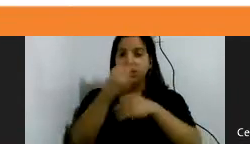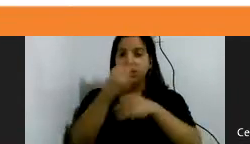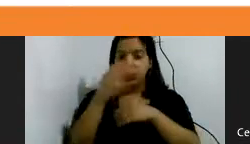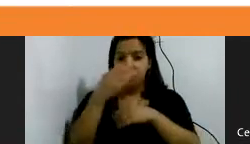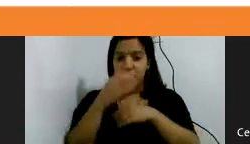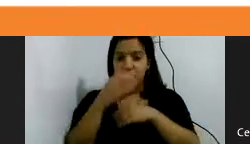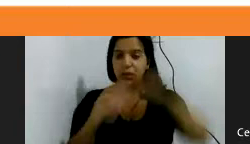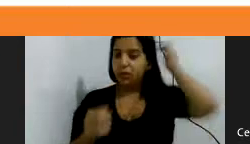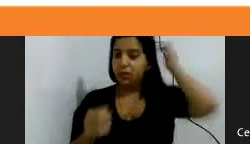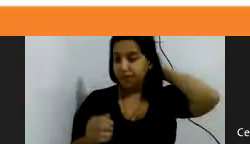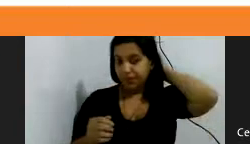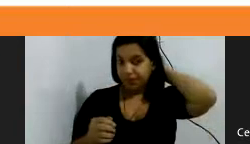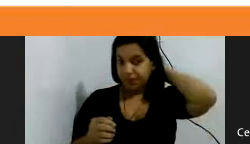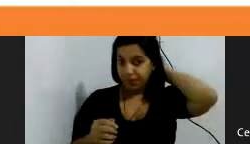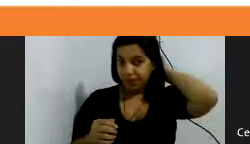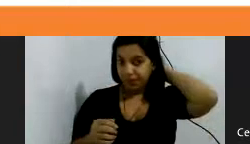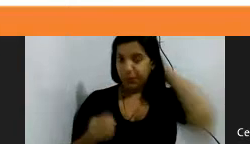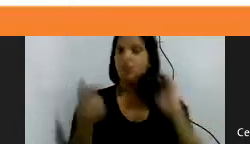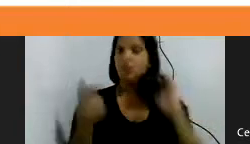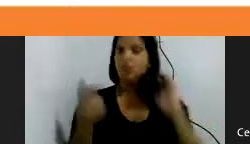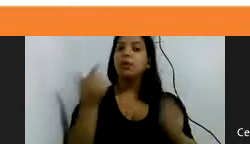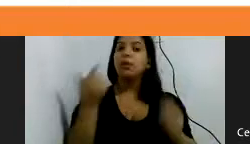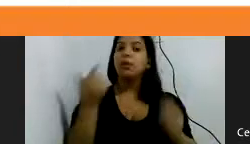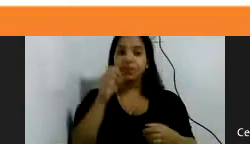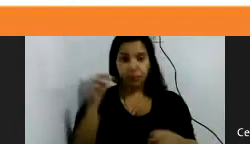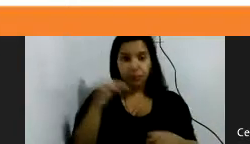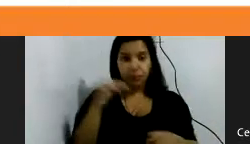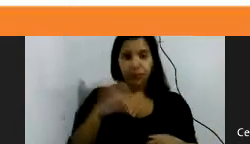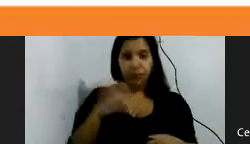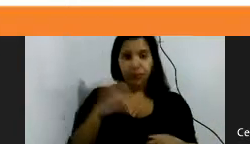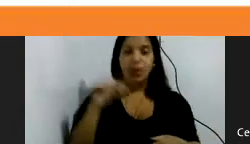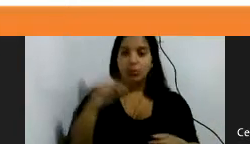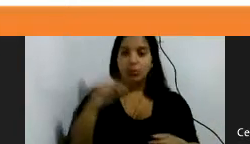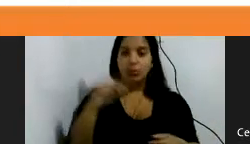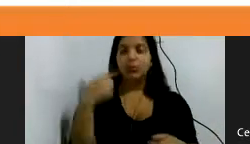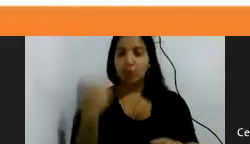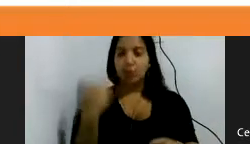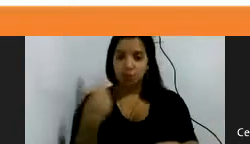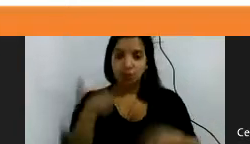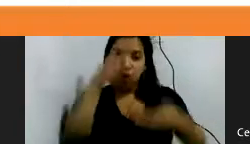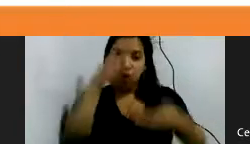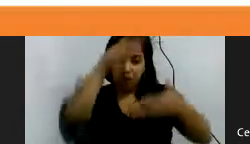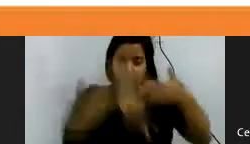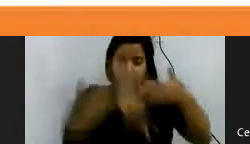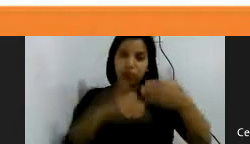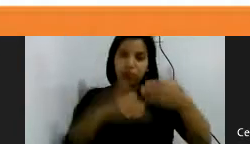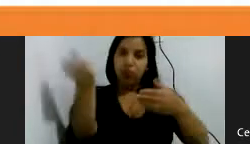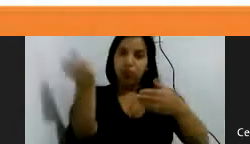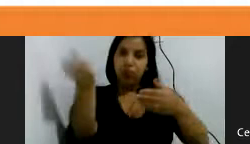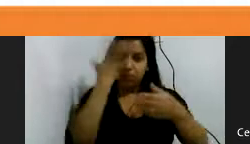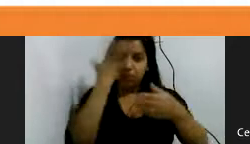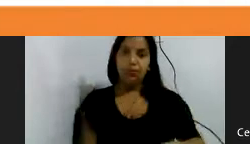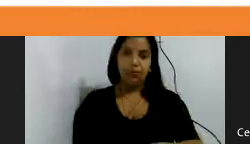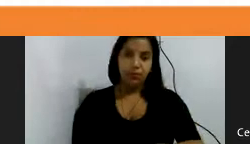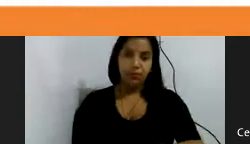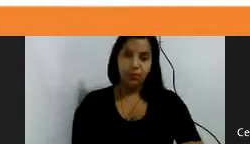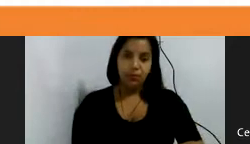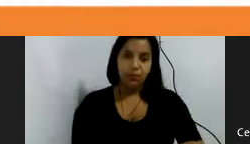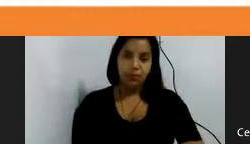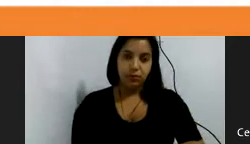com esses reagentes por 15 minutos, agitar e também fazer a leitura da aglutinação contra o